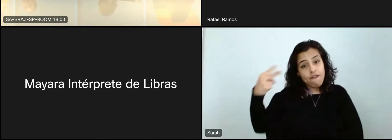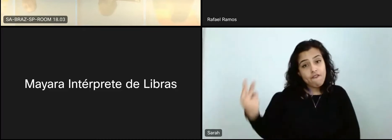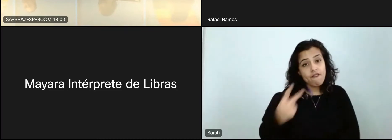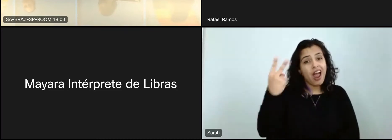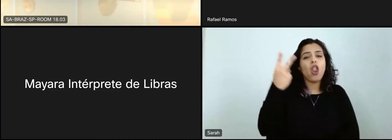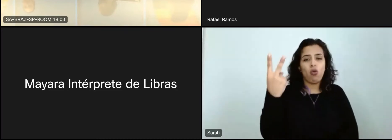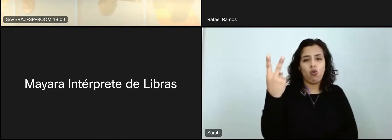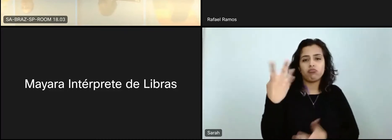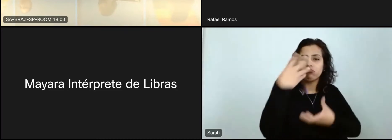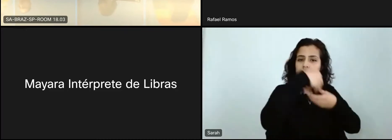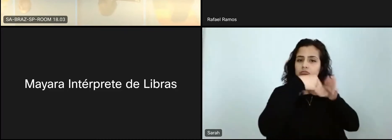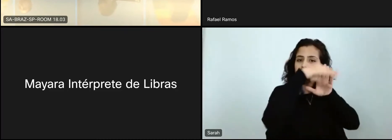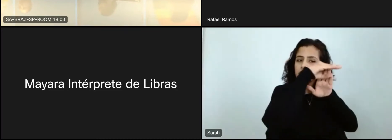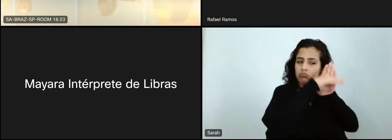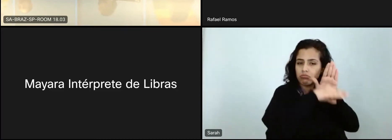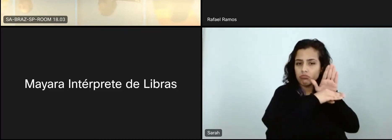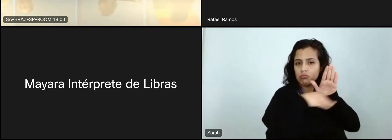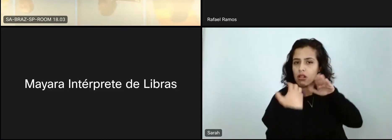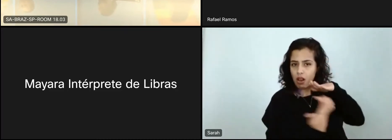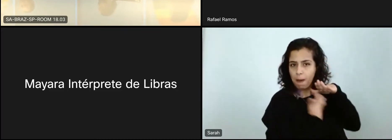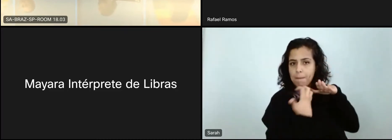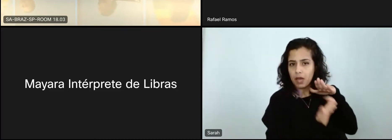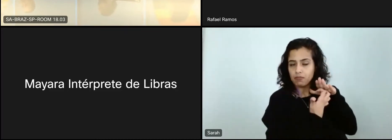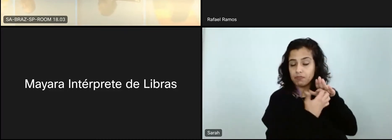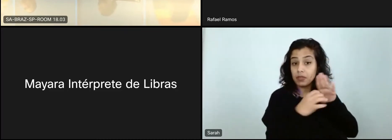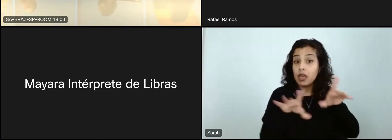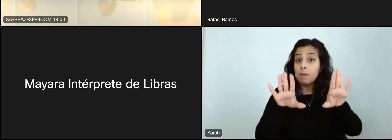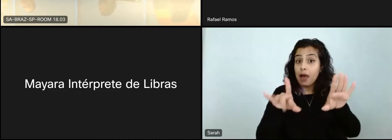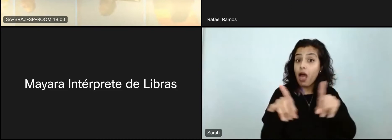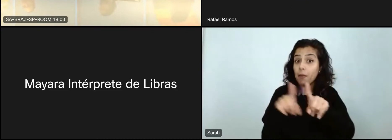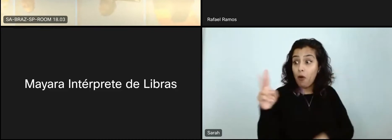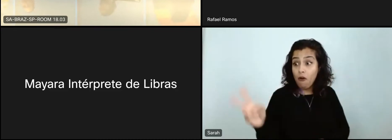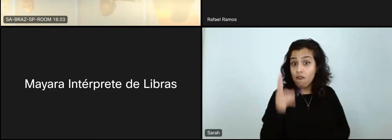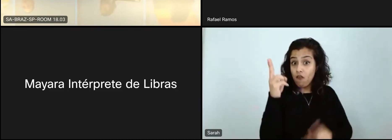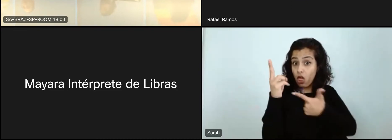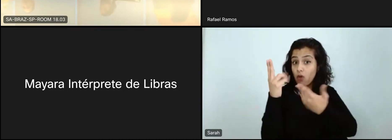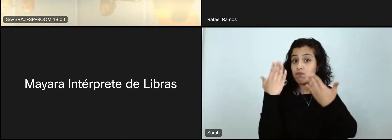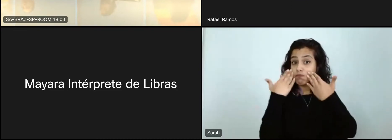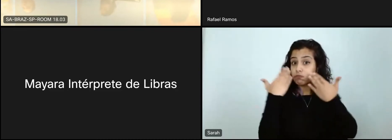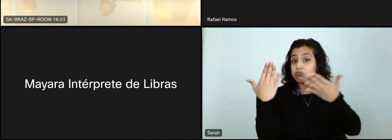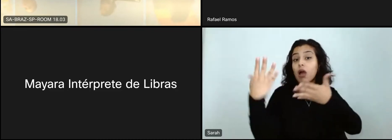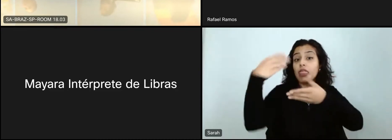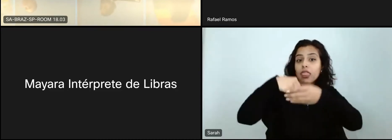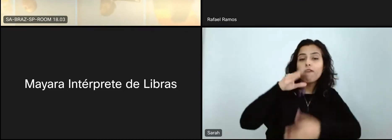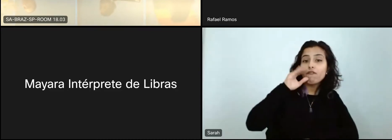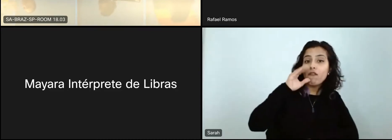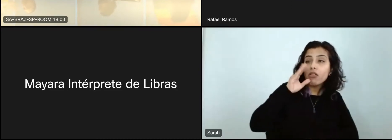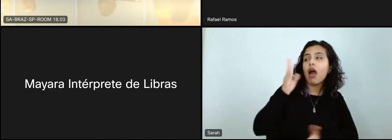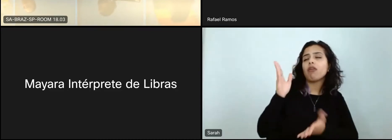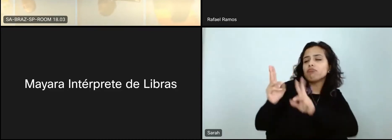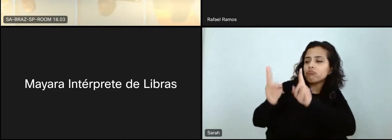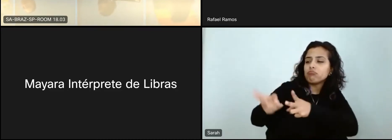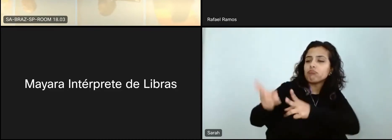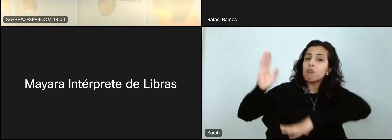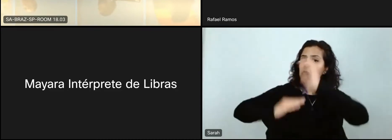ter um valor, né, transitar essa informação para dentro dessa empresa, para que isso de fato não fique pregado num